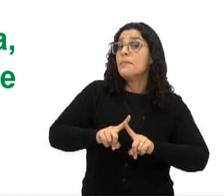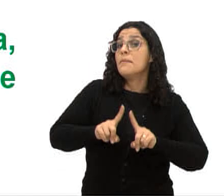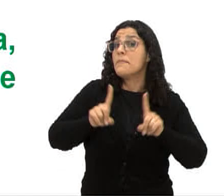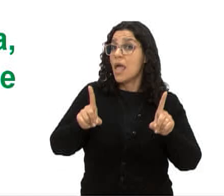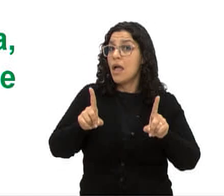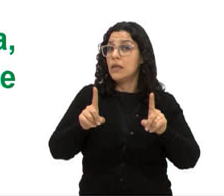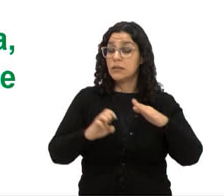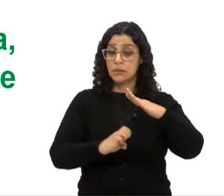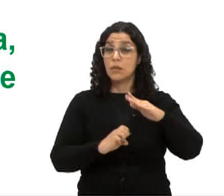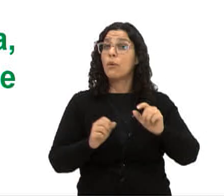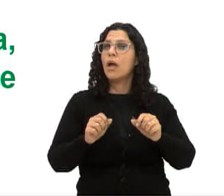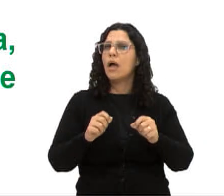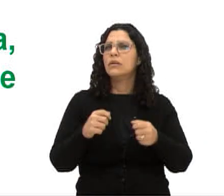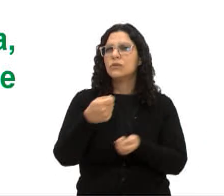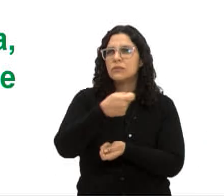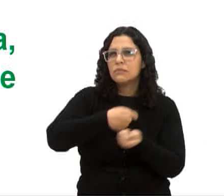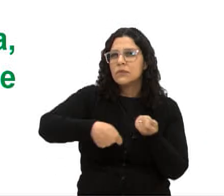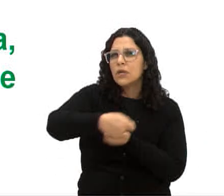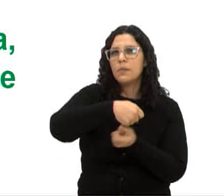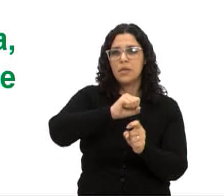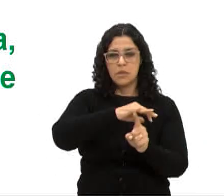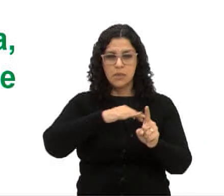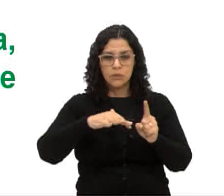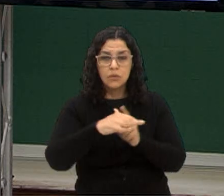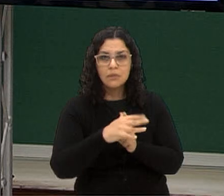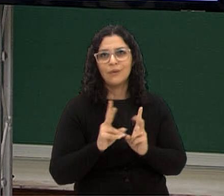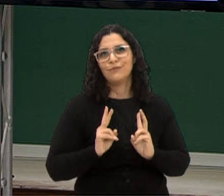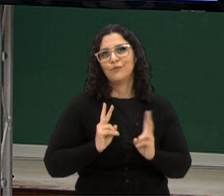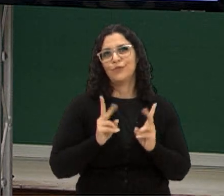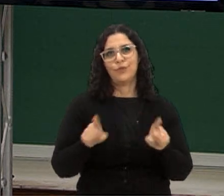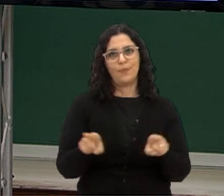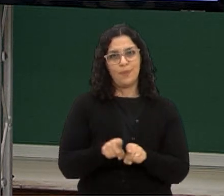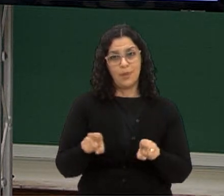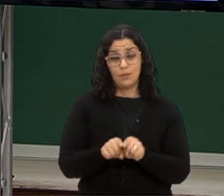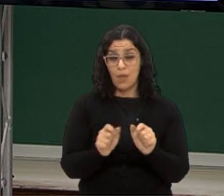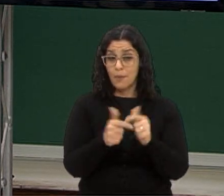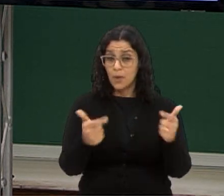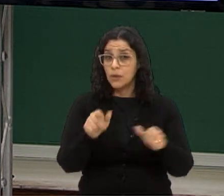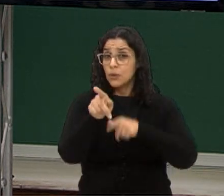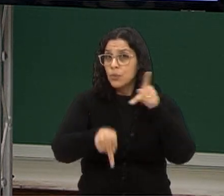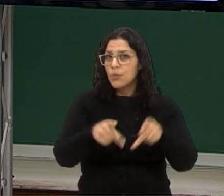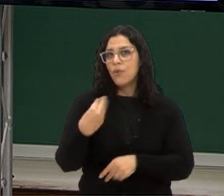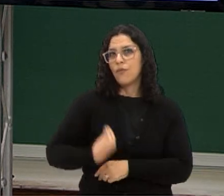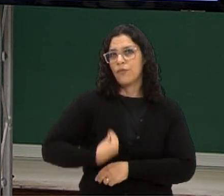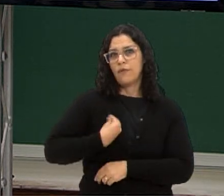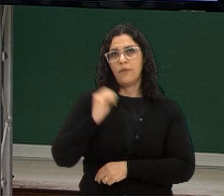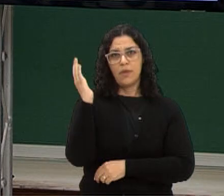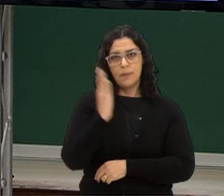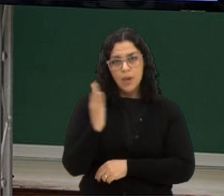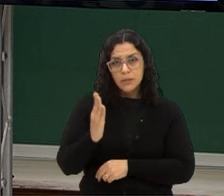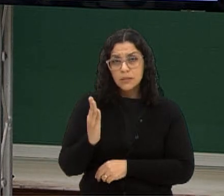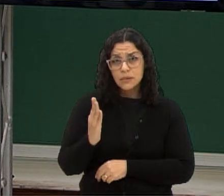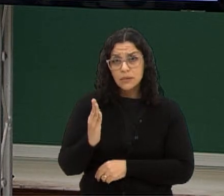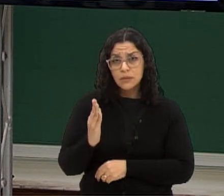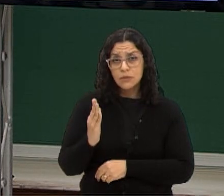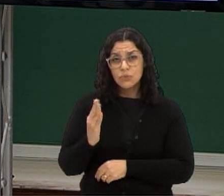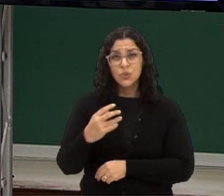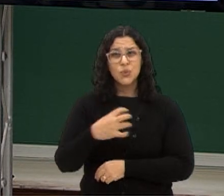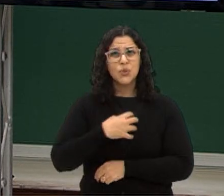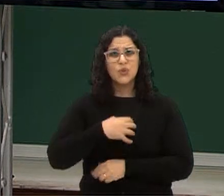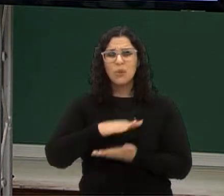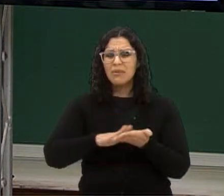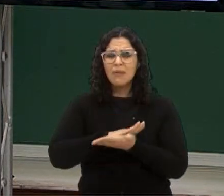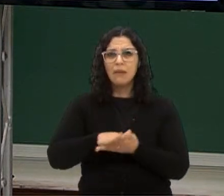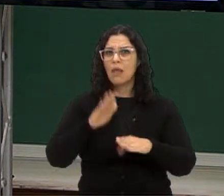as estruturas sociais e econômicas foram mantidas. Na prática, a maioria da população que vivia no Brasil não teve